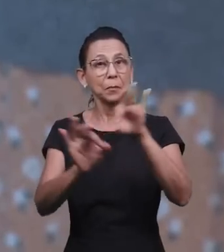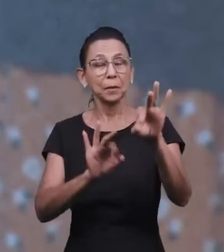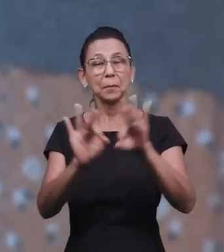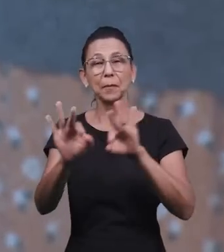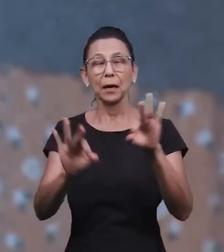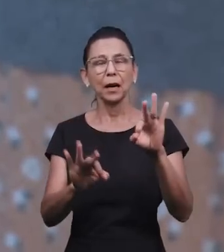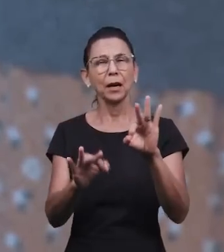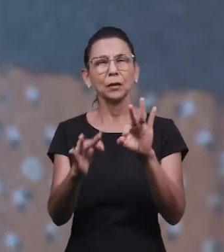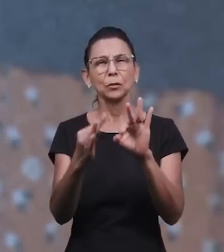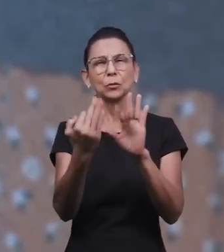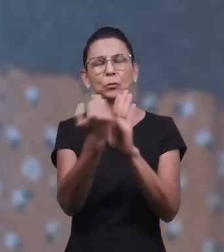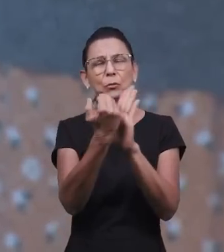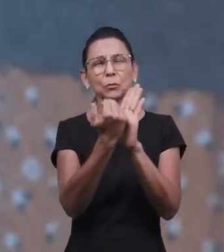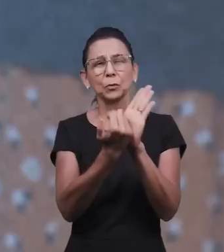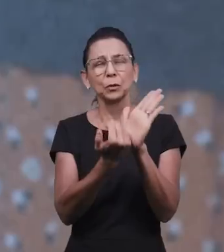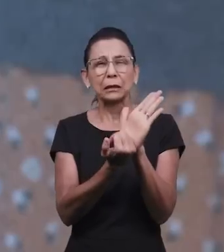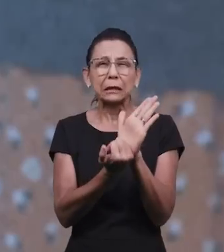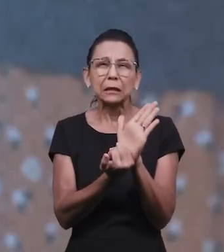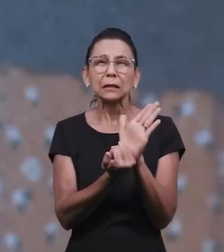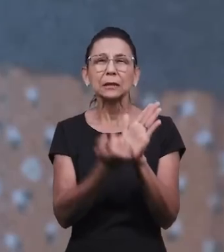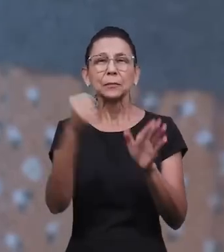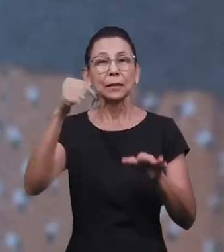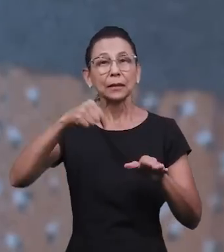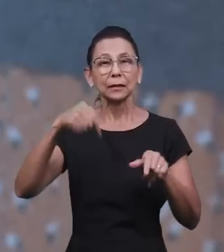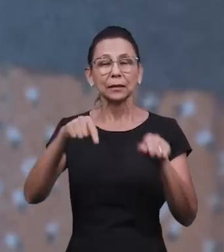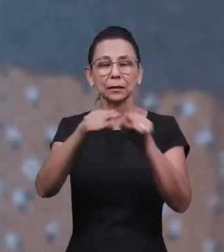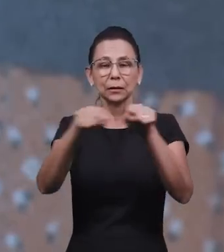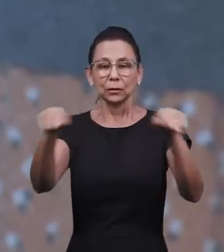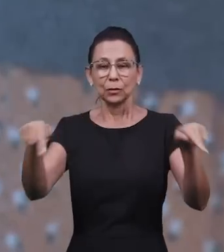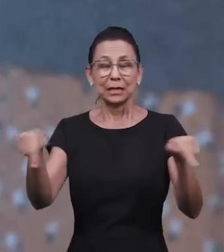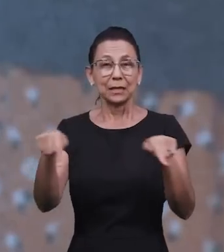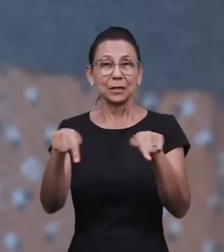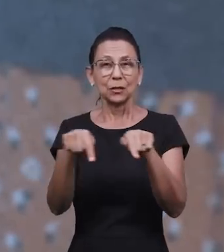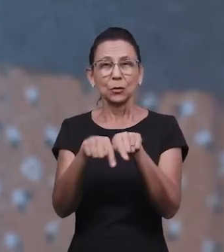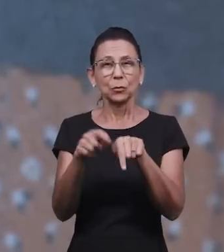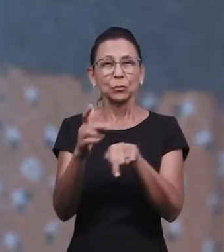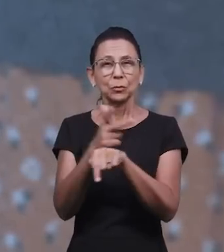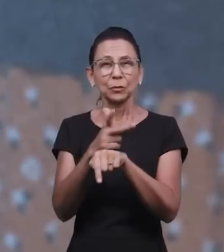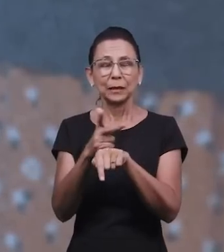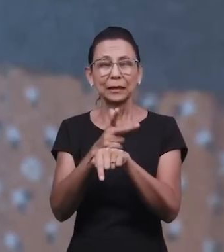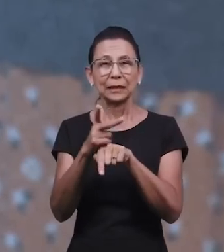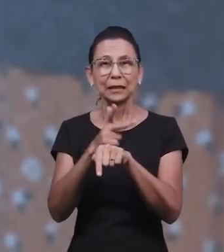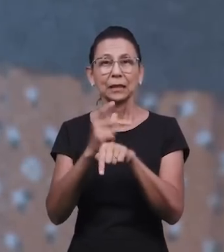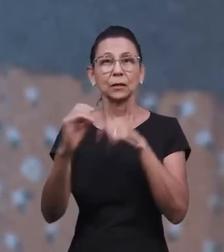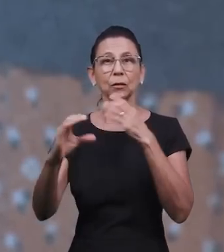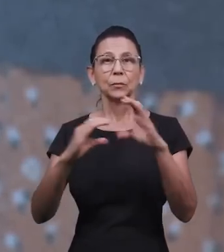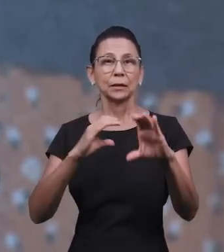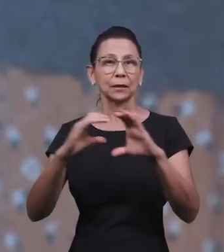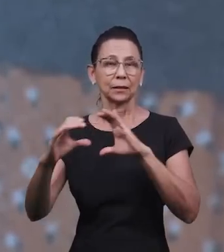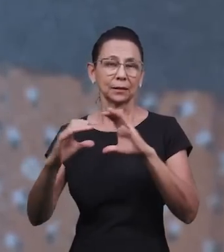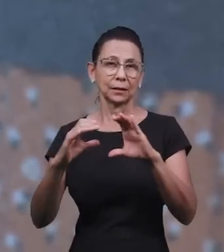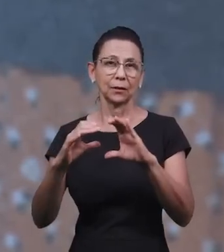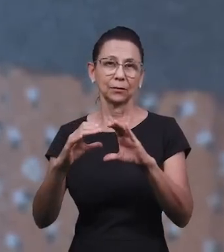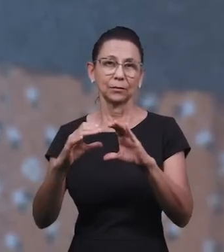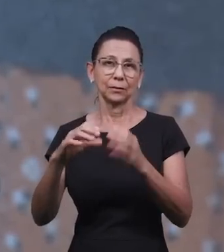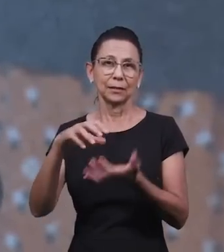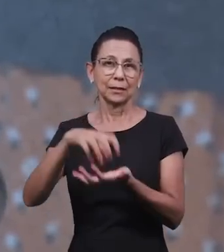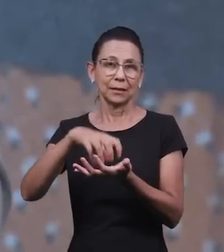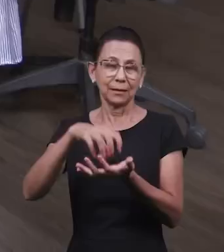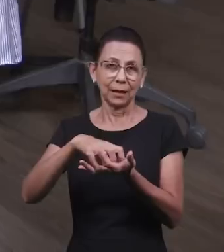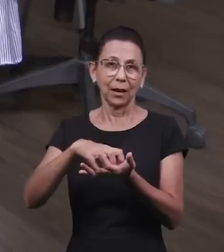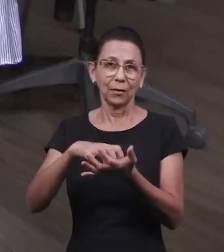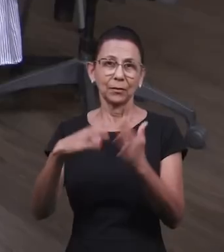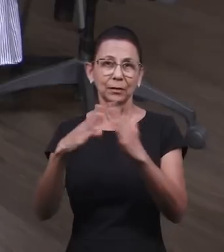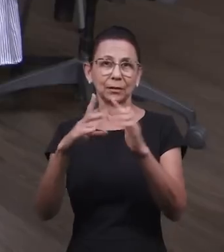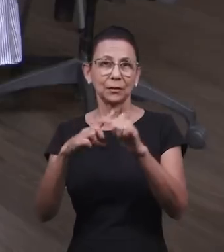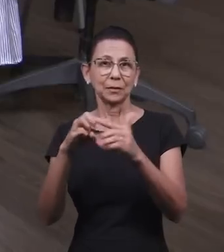toda realizada aqui nos nossos estúdios, na Central de Comunicação da Igreja Cristã Maranata, aqui onde funciona, inclusive, a Rádio Manaim.